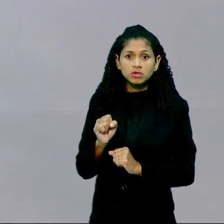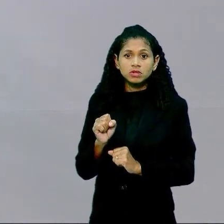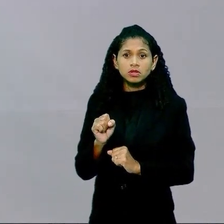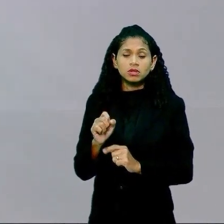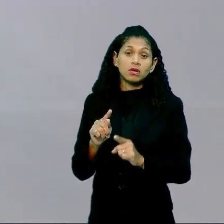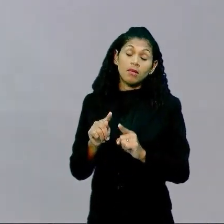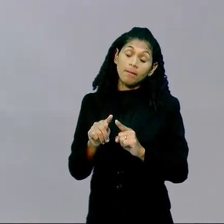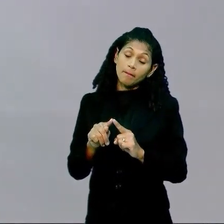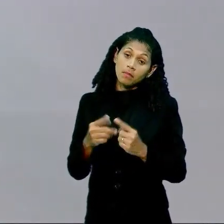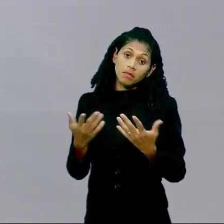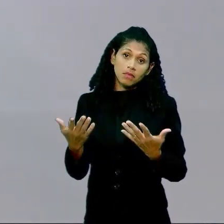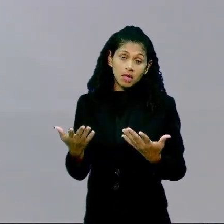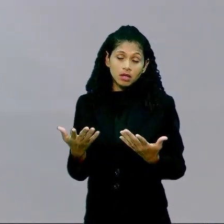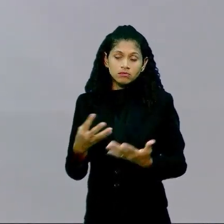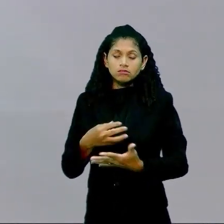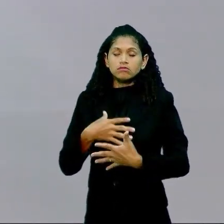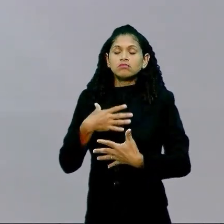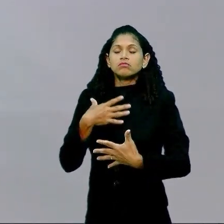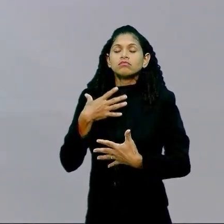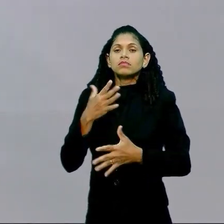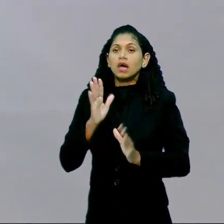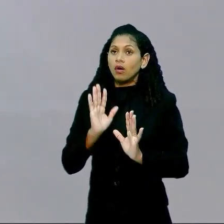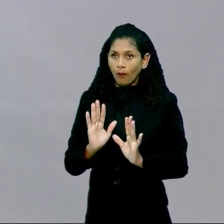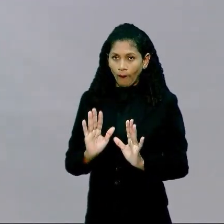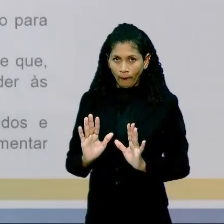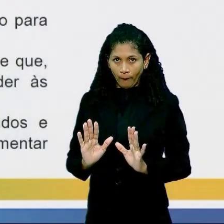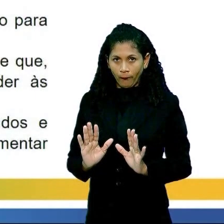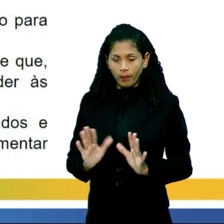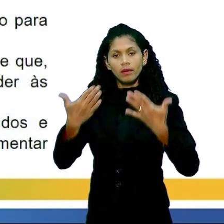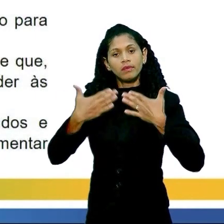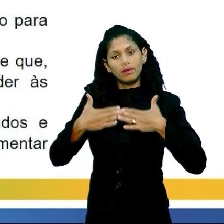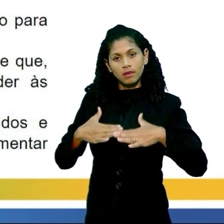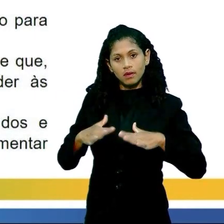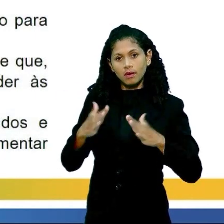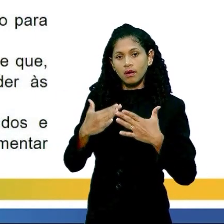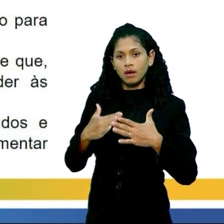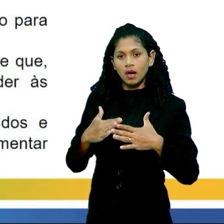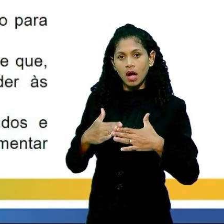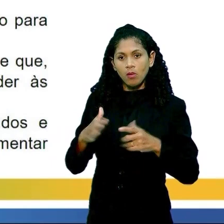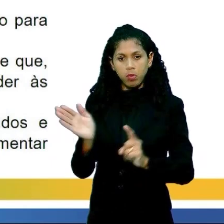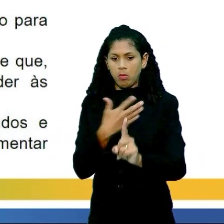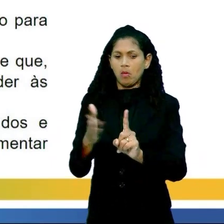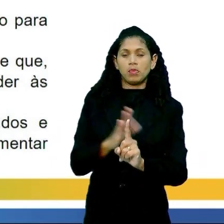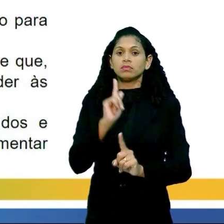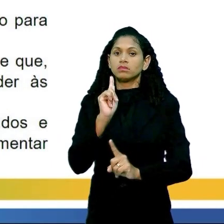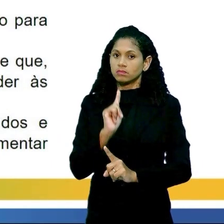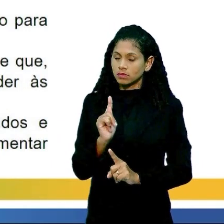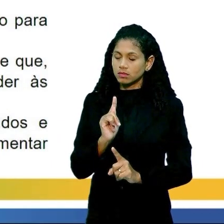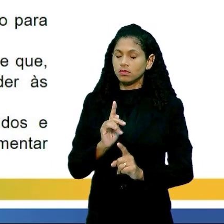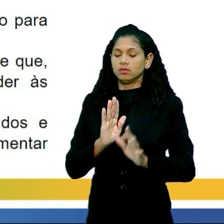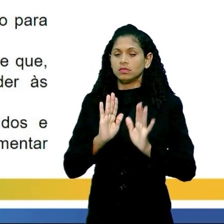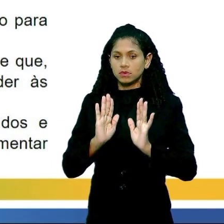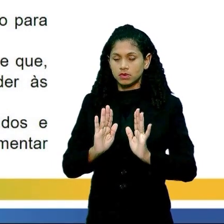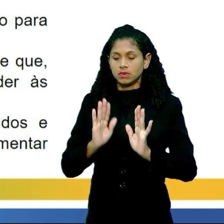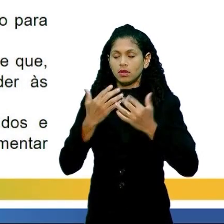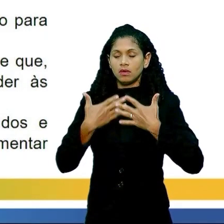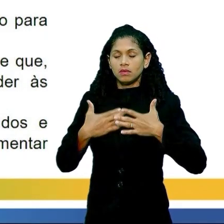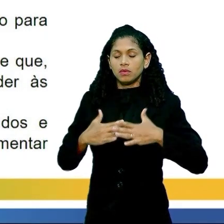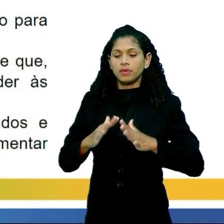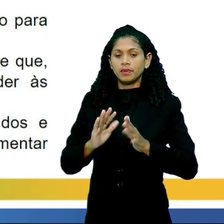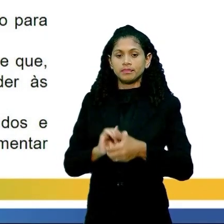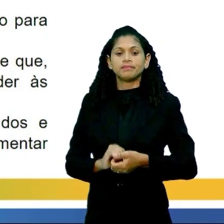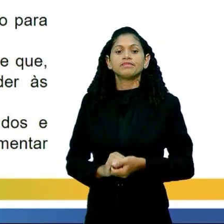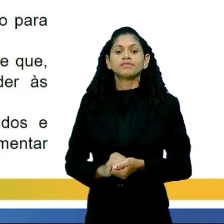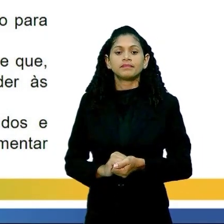4+, mas a gente respira, eu não vou dar na cara de ninguém, às vezes. Mas vamos lá. Mas também oferece um espaço seguro